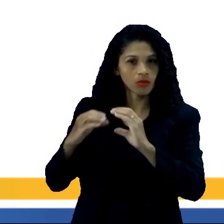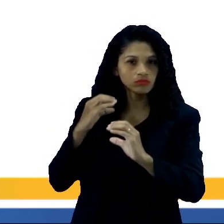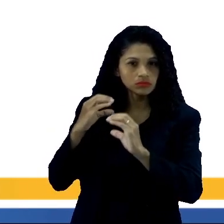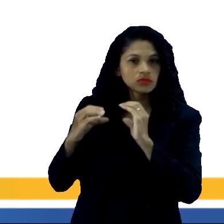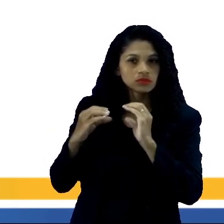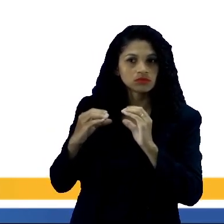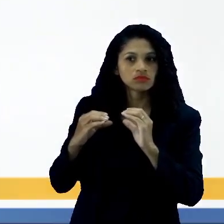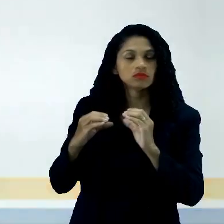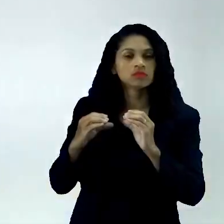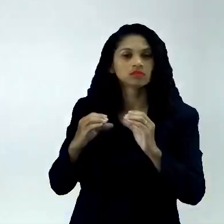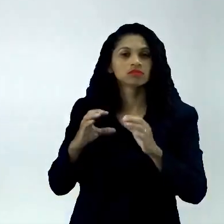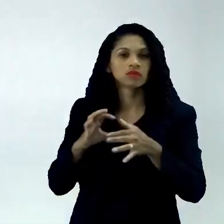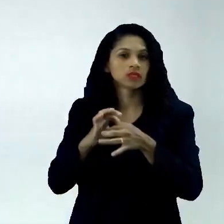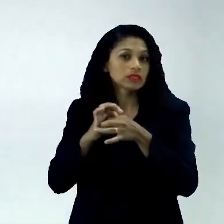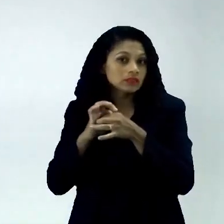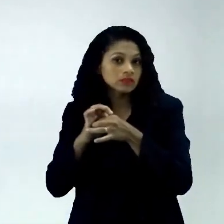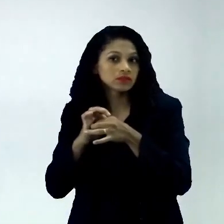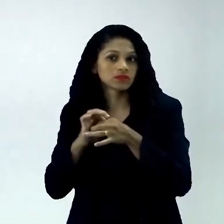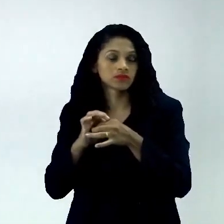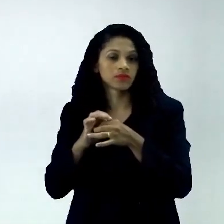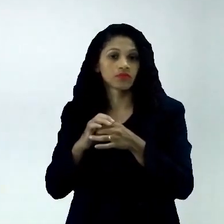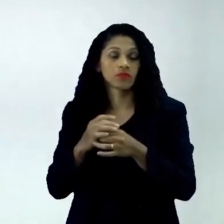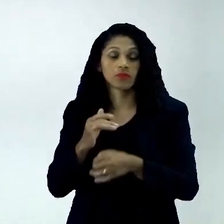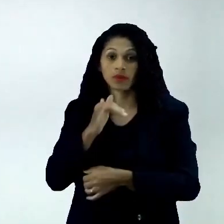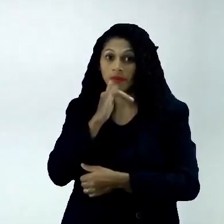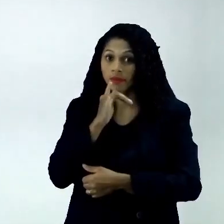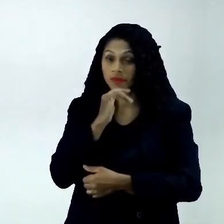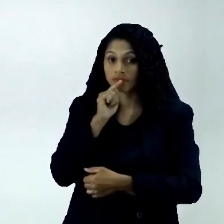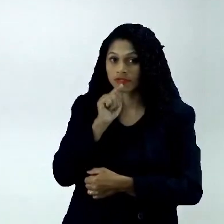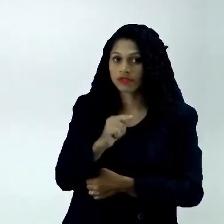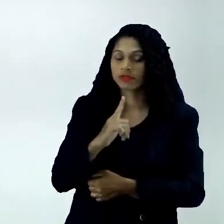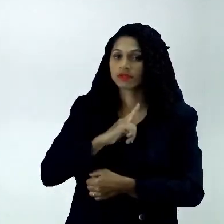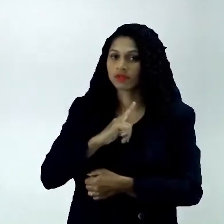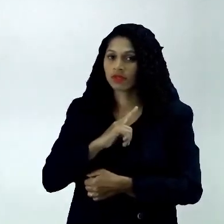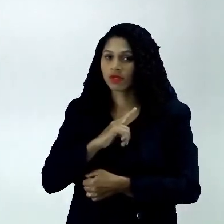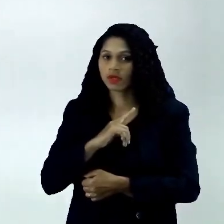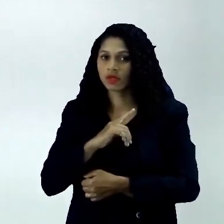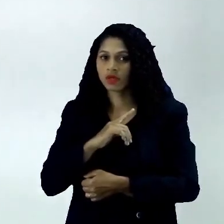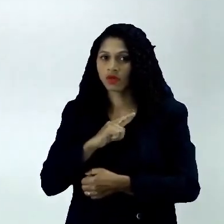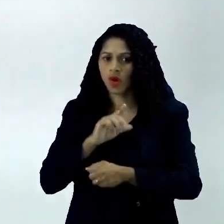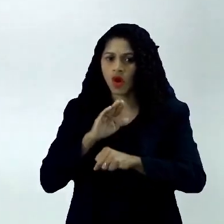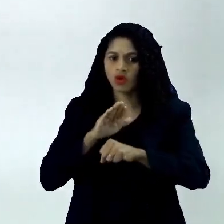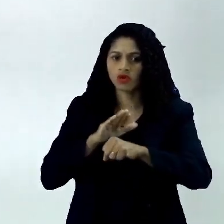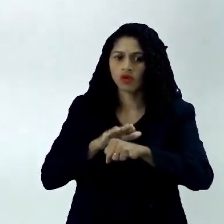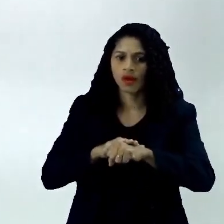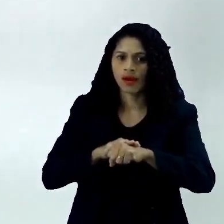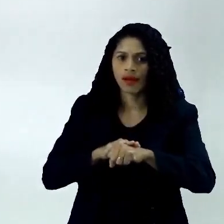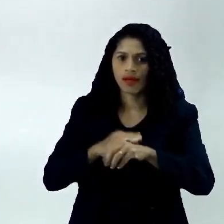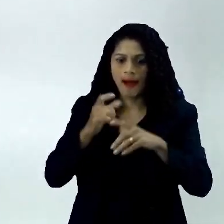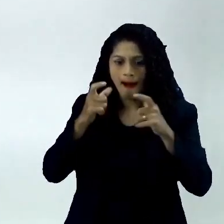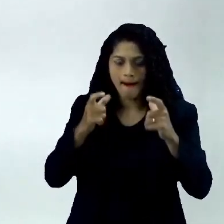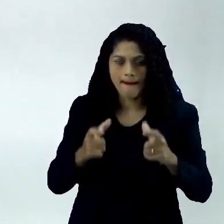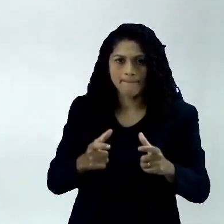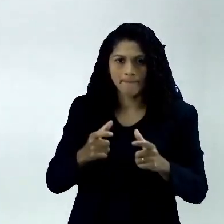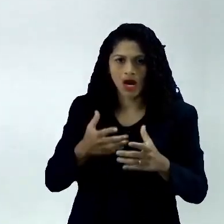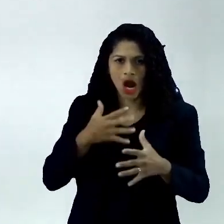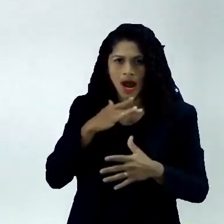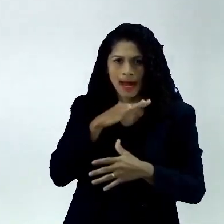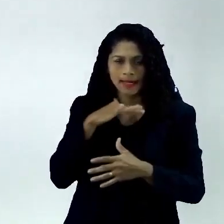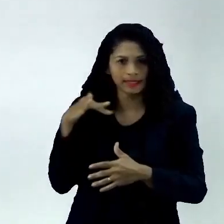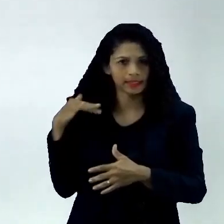de repente tiver contato com uma panela quente, qual que vai ser a sua ação imediata? Você não sabe que aquela panela está quente. Você se